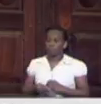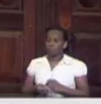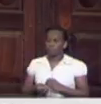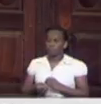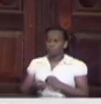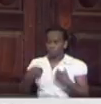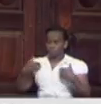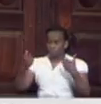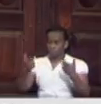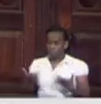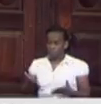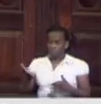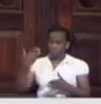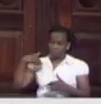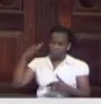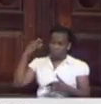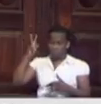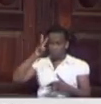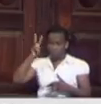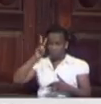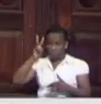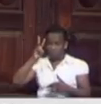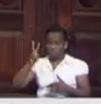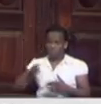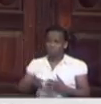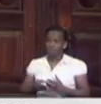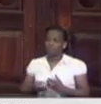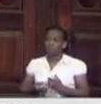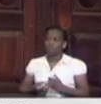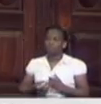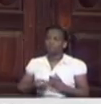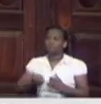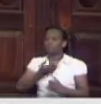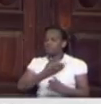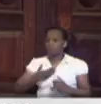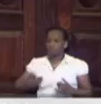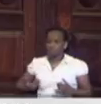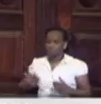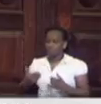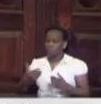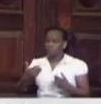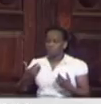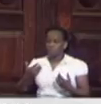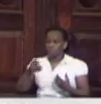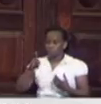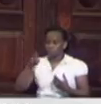eu dizia aqui na última terça-feira que o governo do PMDB,